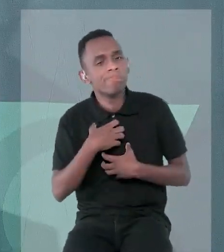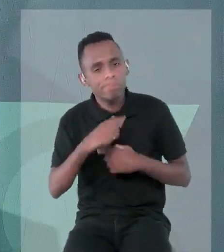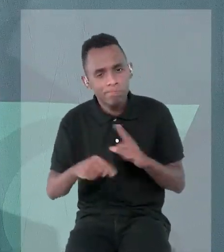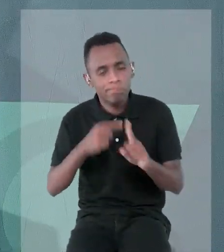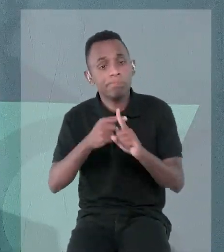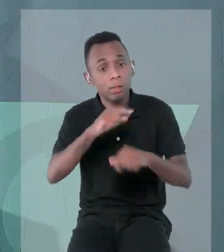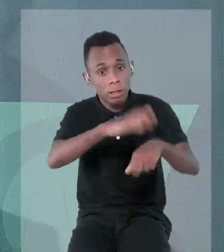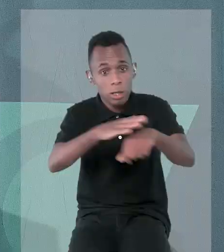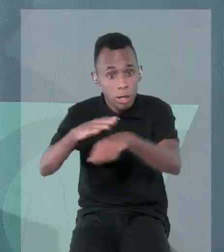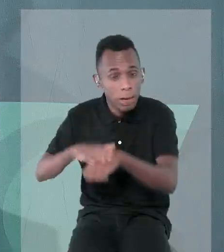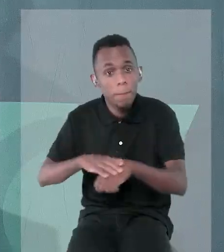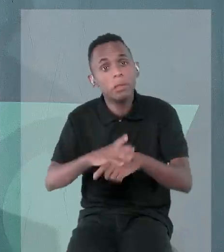os grandes